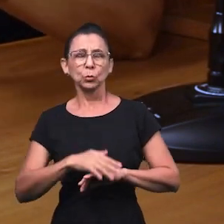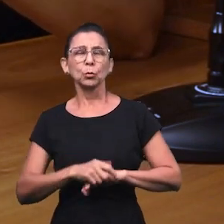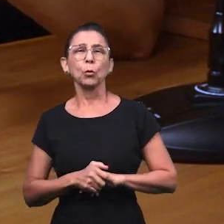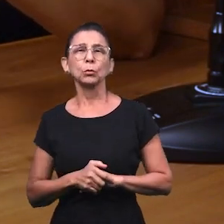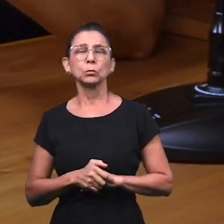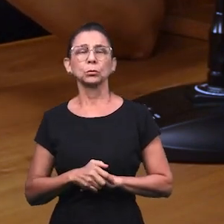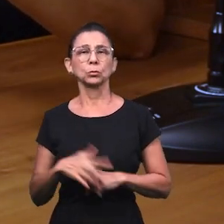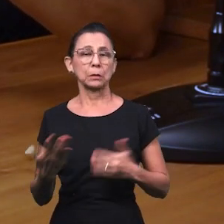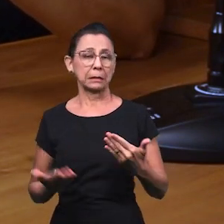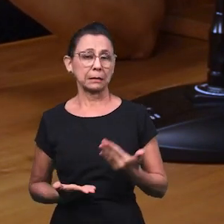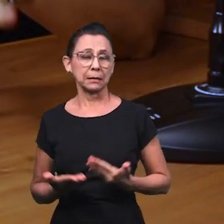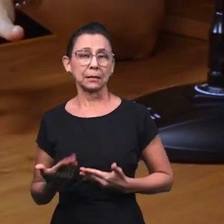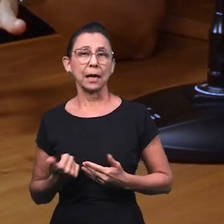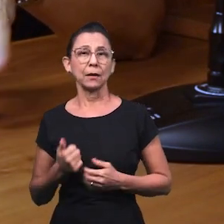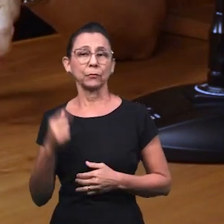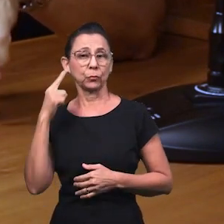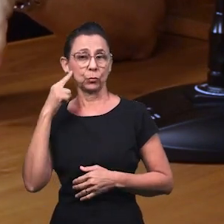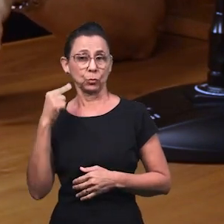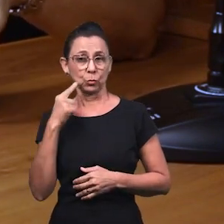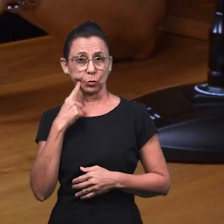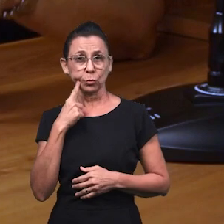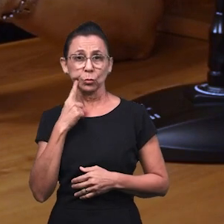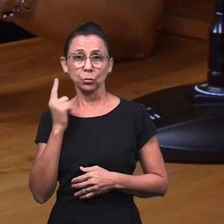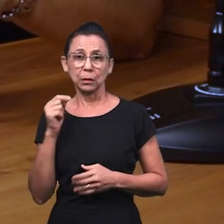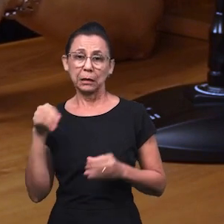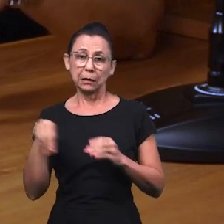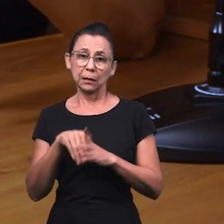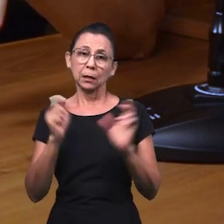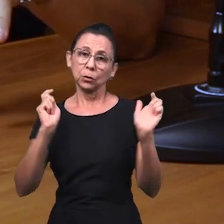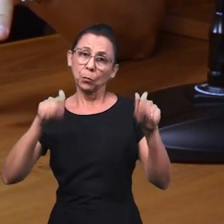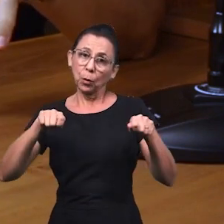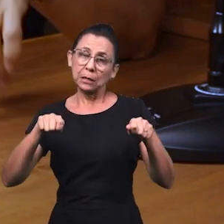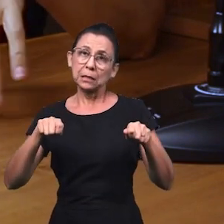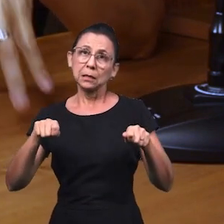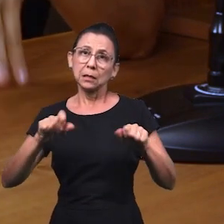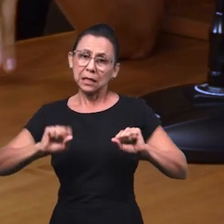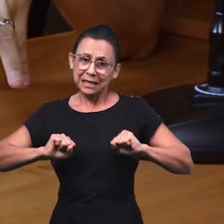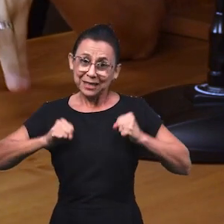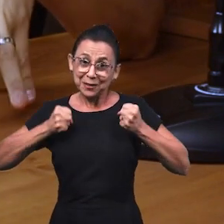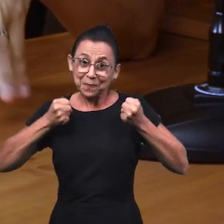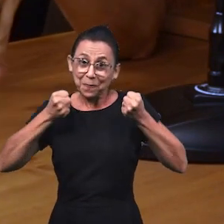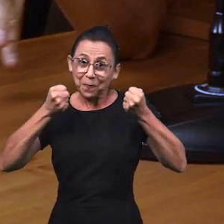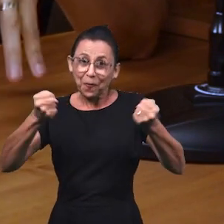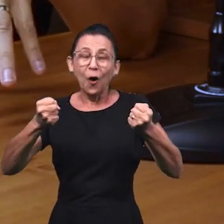conheço dos nossos irmãos, dentro das suas possibilidades, todos